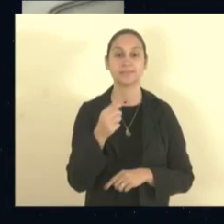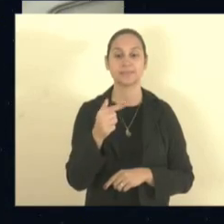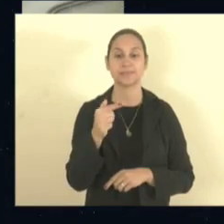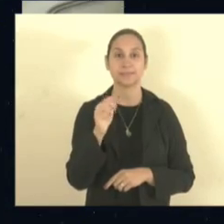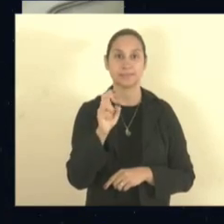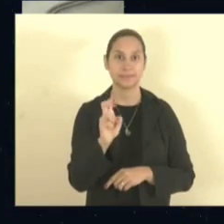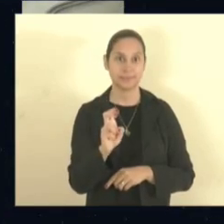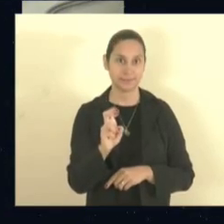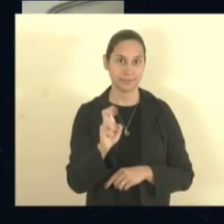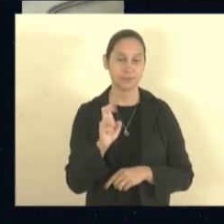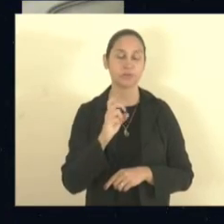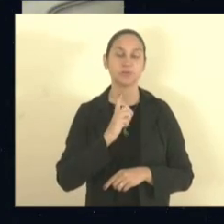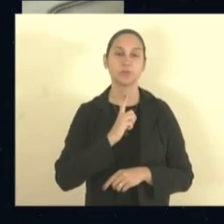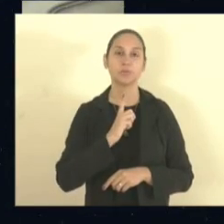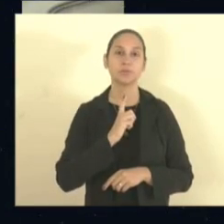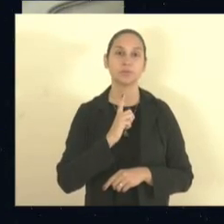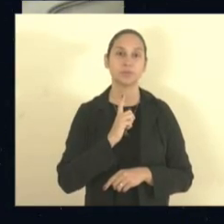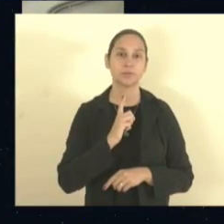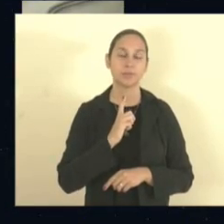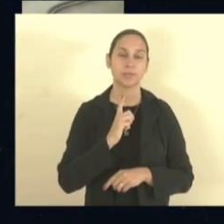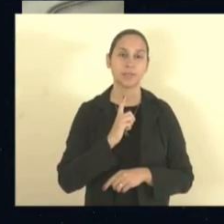S-375, nós temos